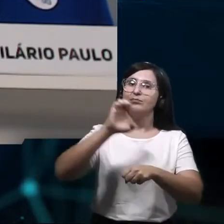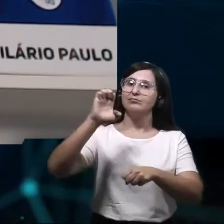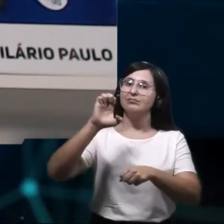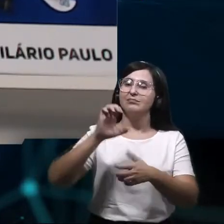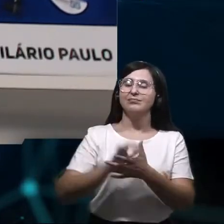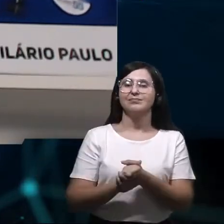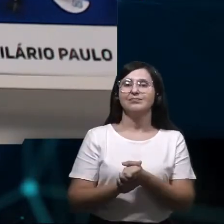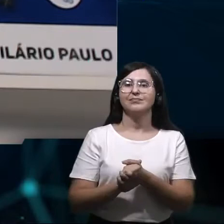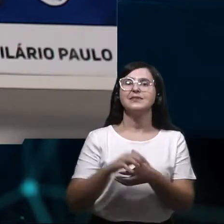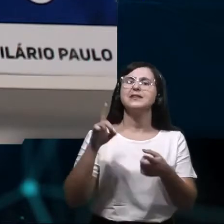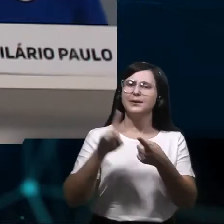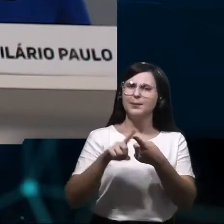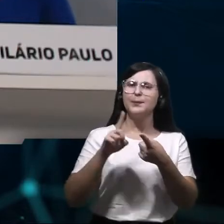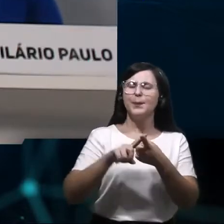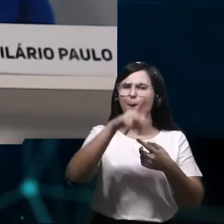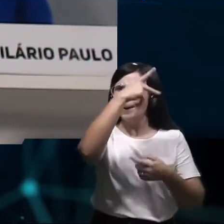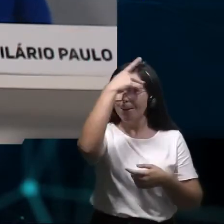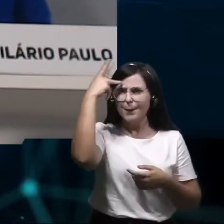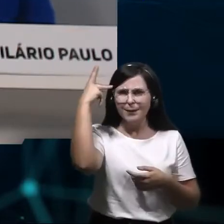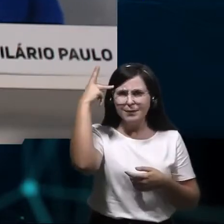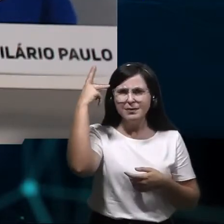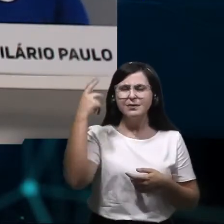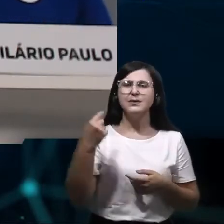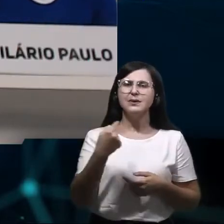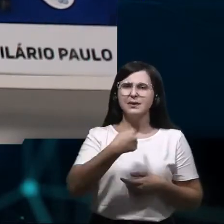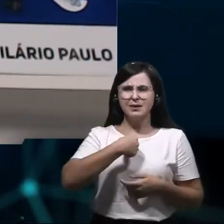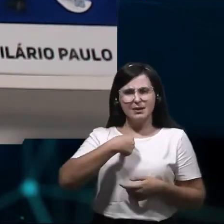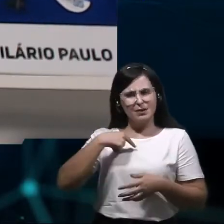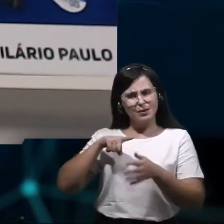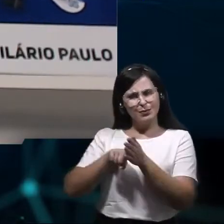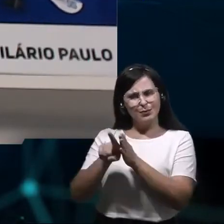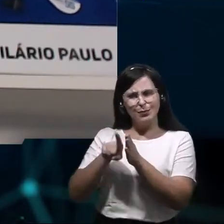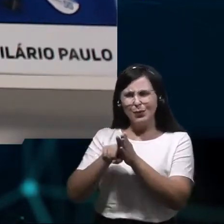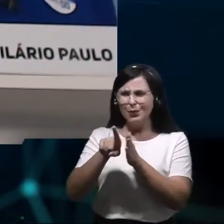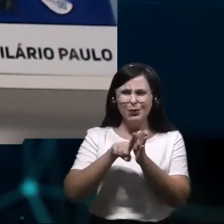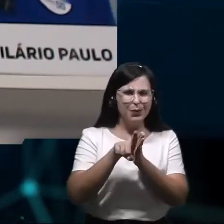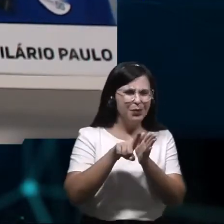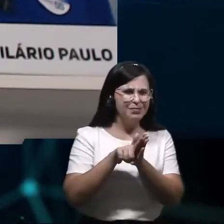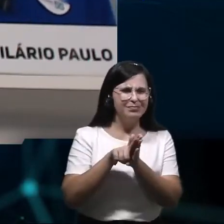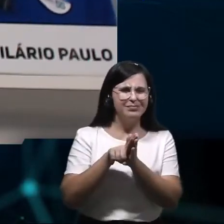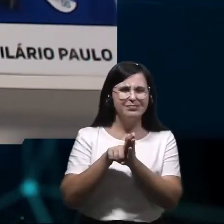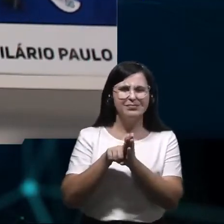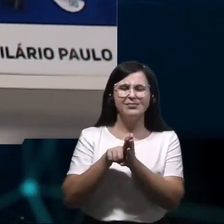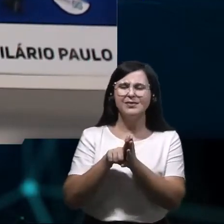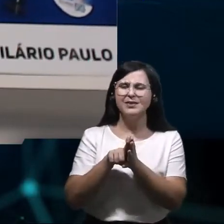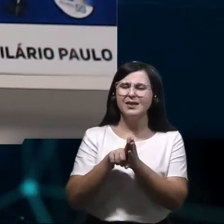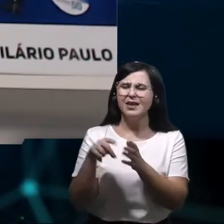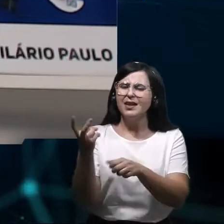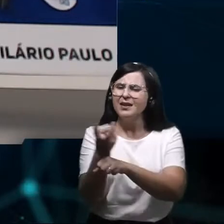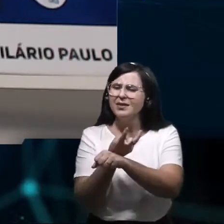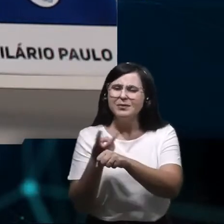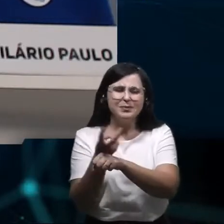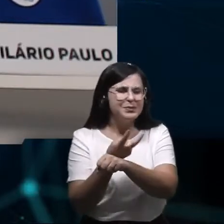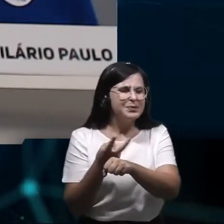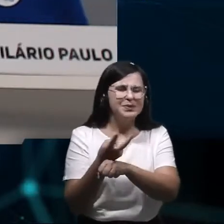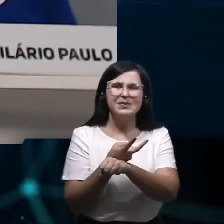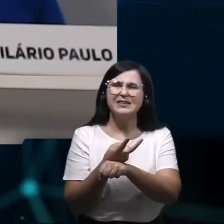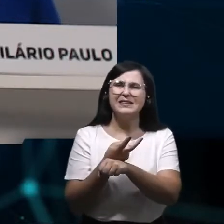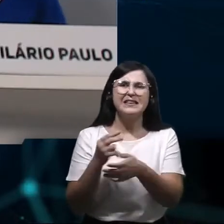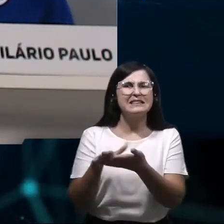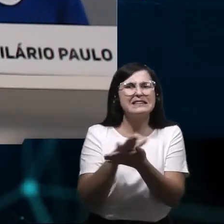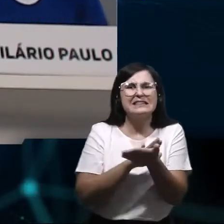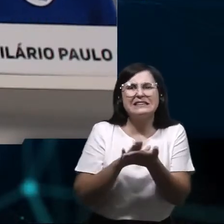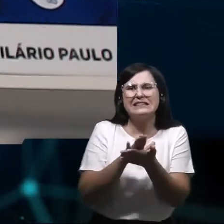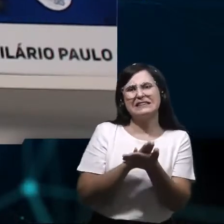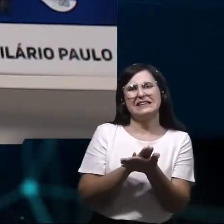tive 20 e poucos dias à prefeitura, e a gente procurou várias pessoas que trabalham, que contratam sem assinar, e a gente não encontrou essas